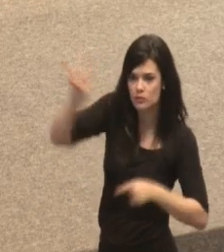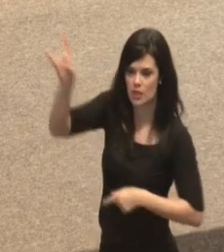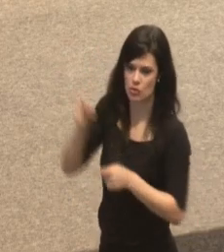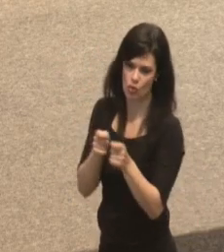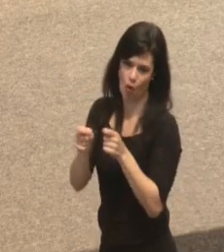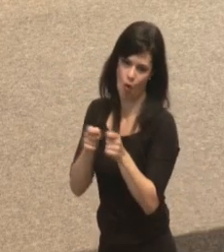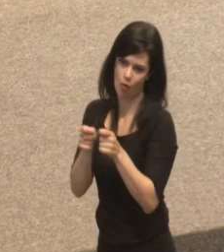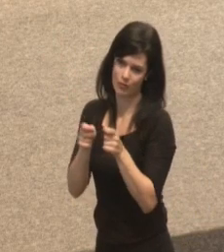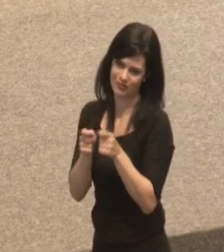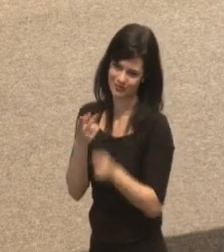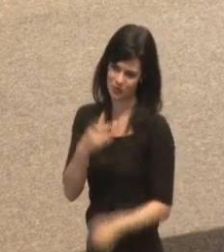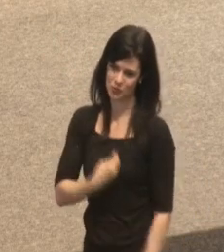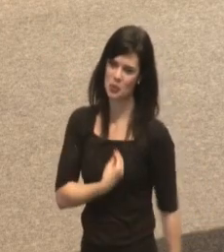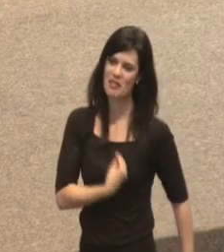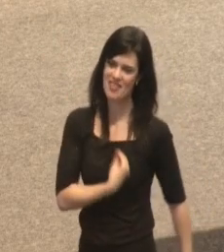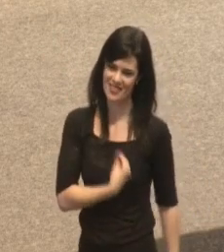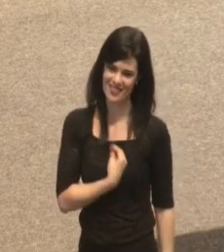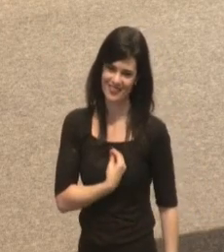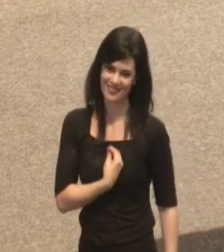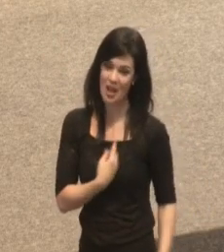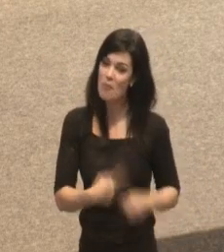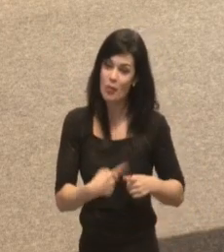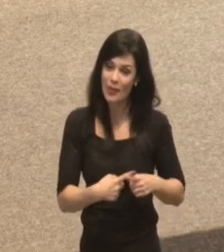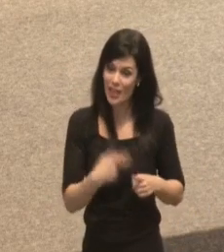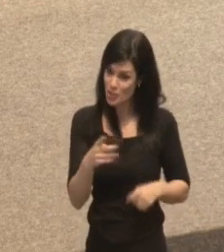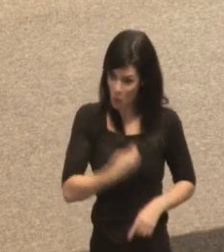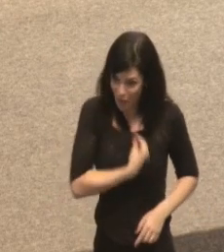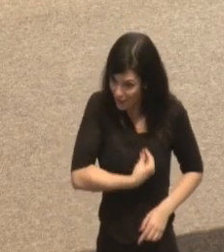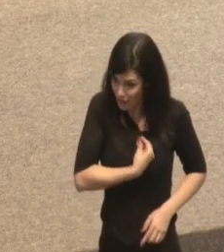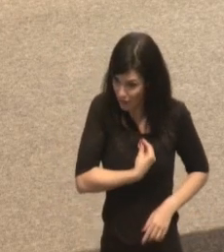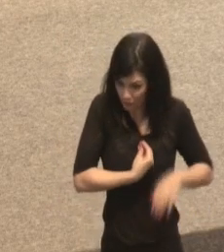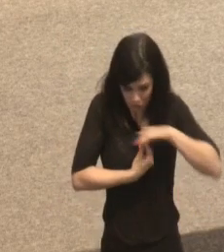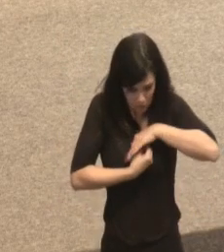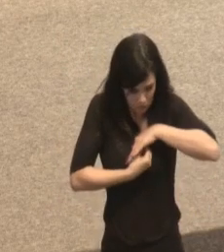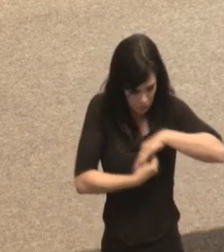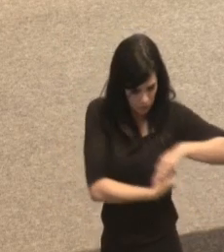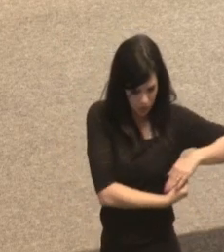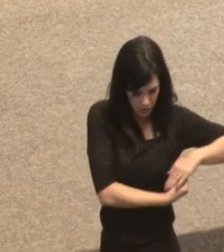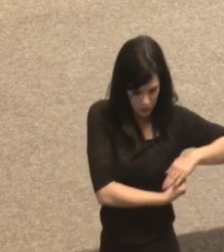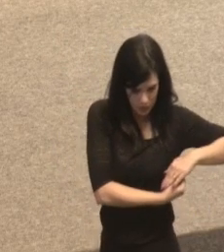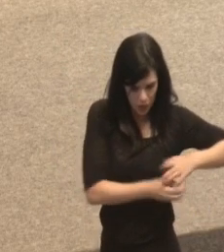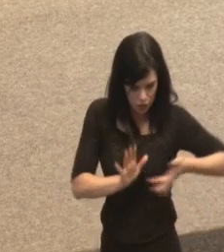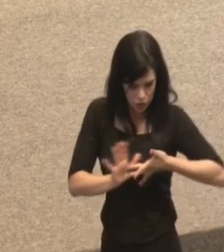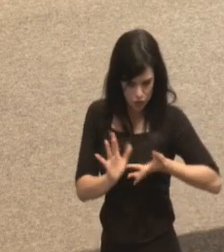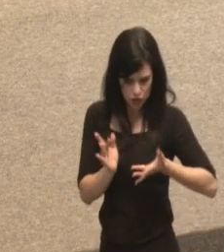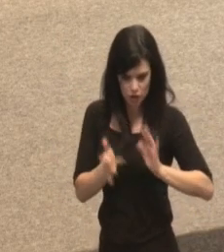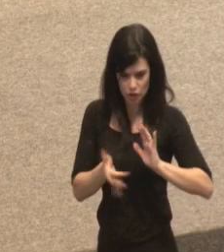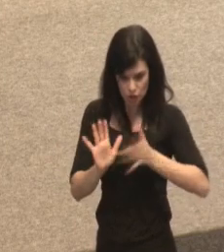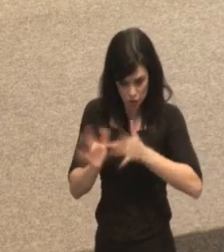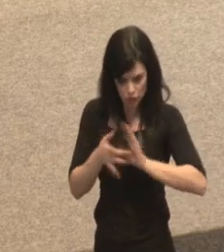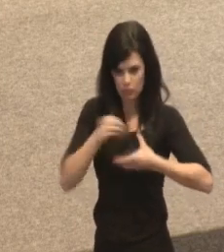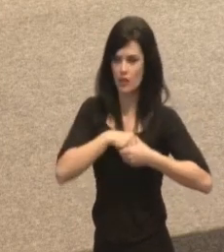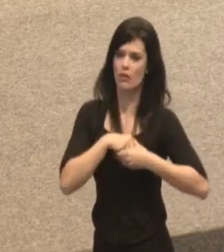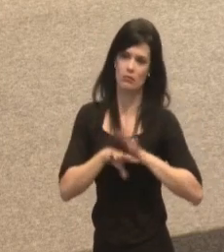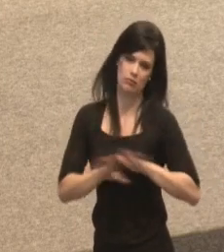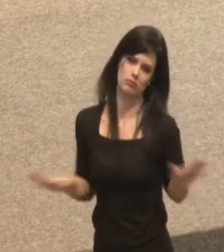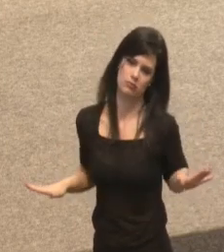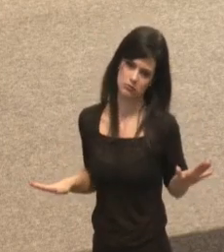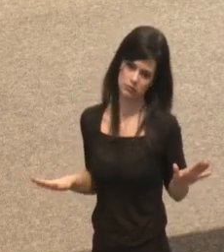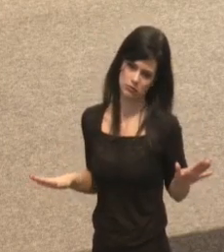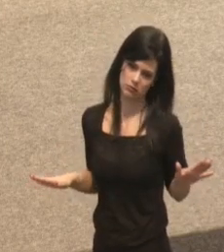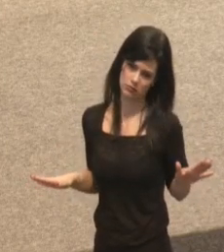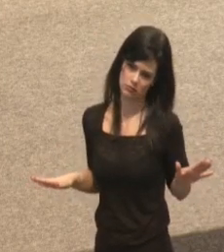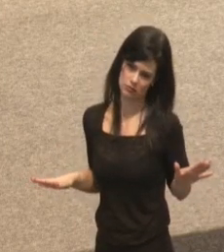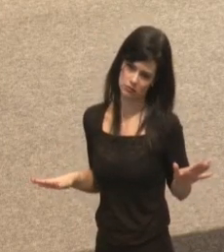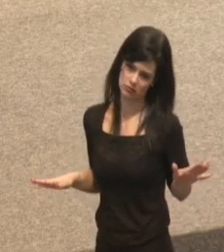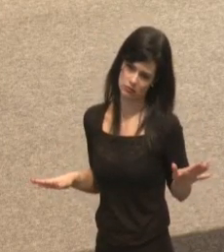vida, porque Ele agora vive em você, e você é servo do Senhor Jesus. Isso é a vida cristã. E se Cristo